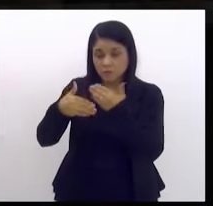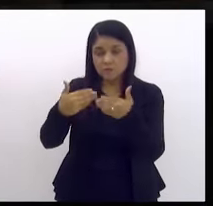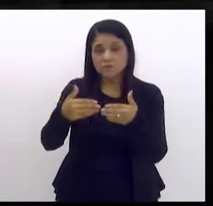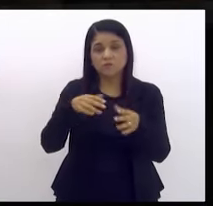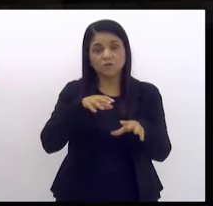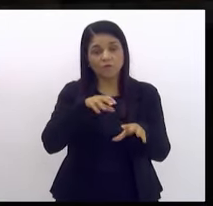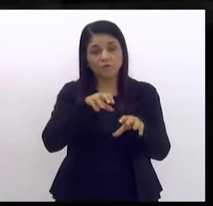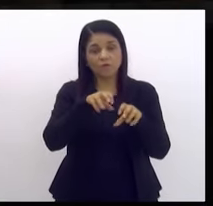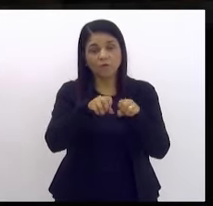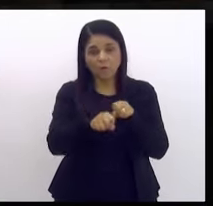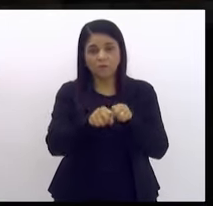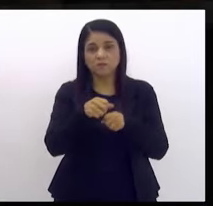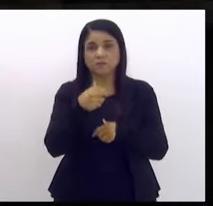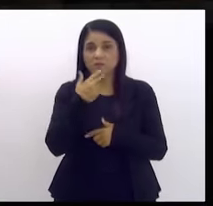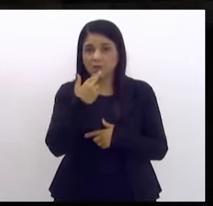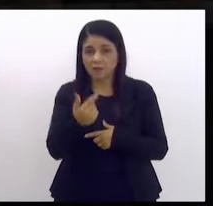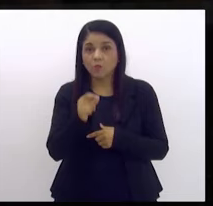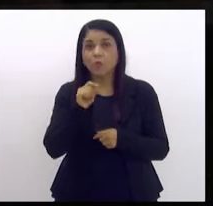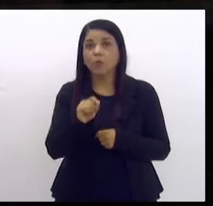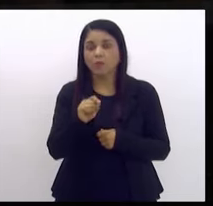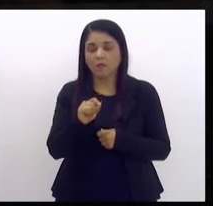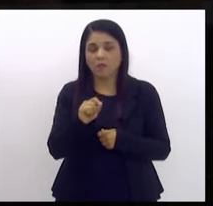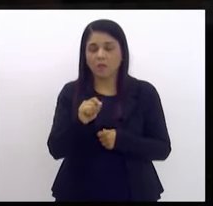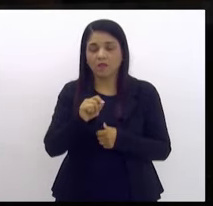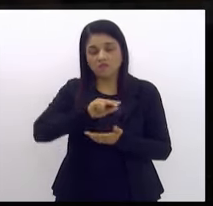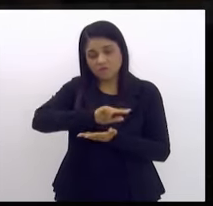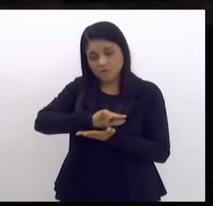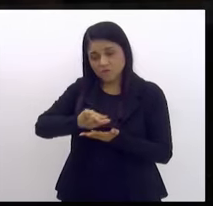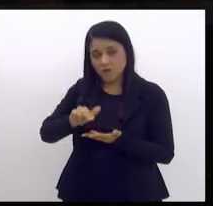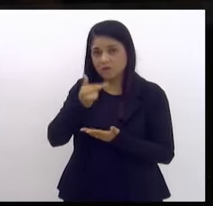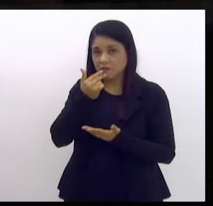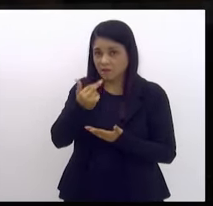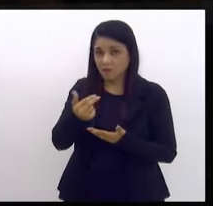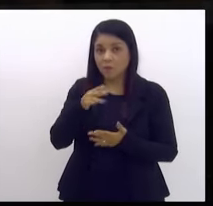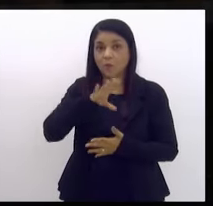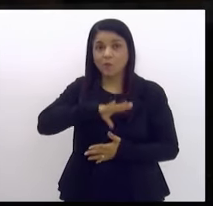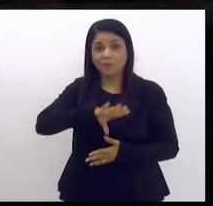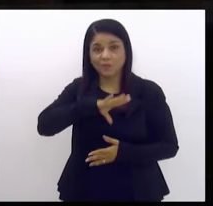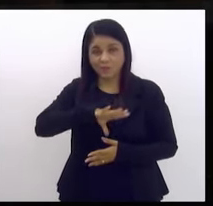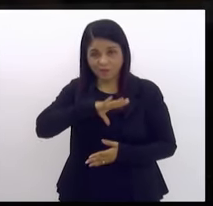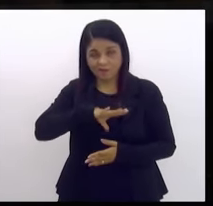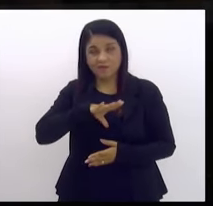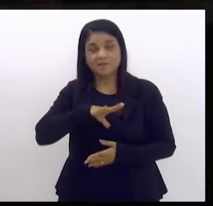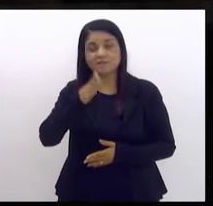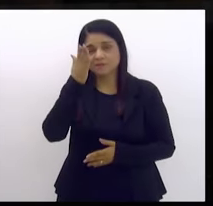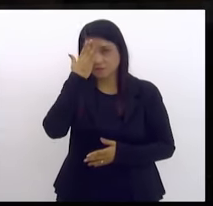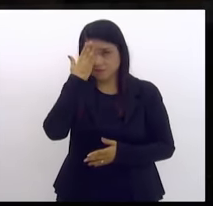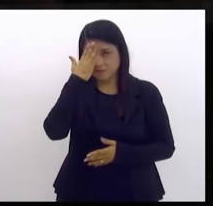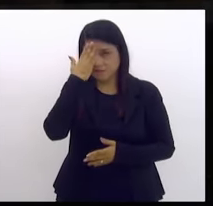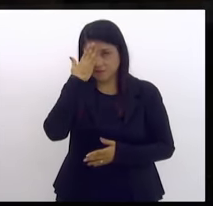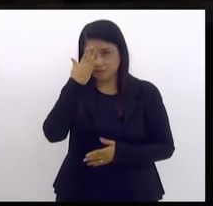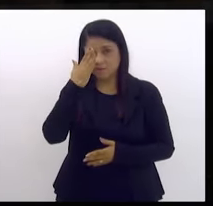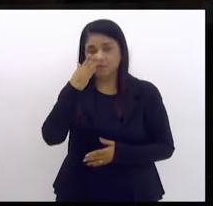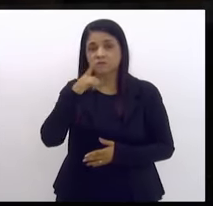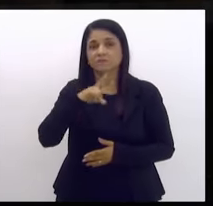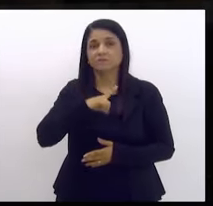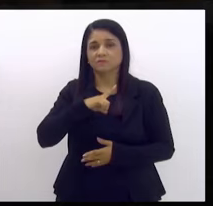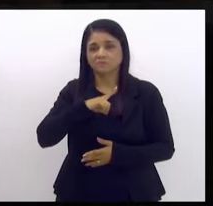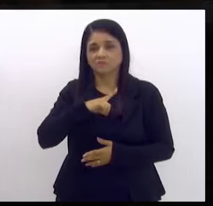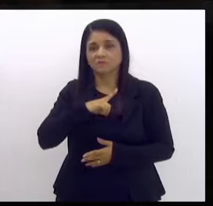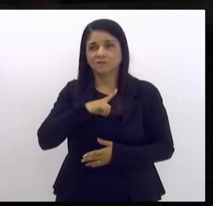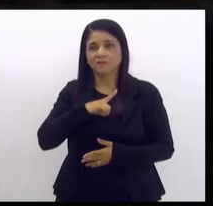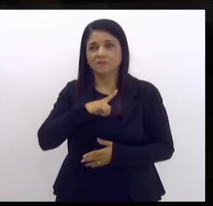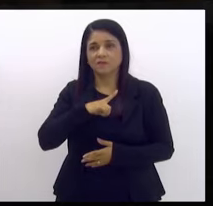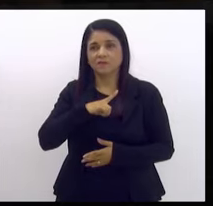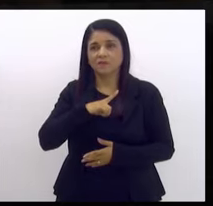da própria língua é a deriva das línguas. Nós sabemos que o português é uma língua de substrato a